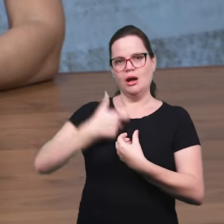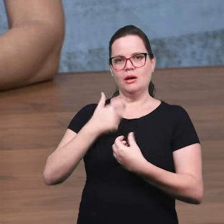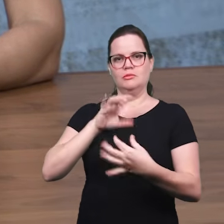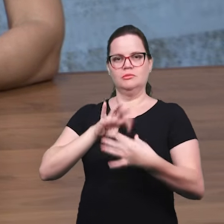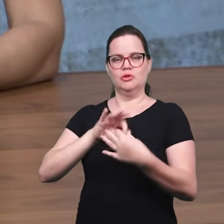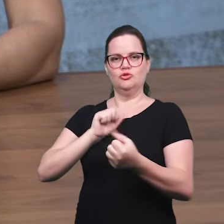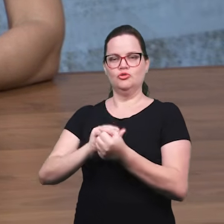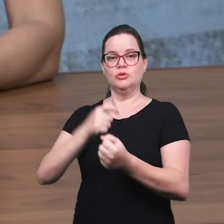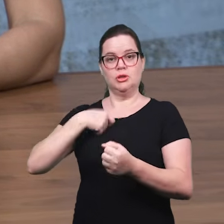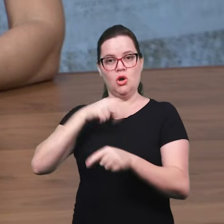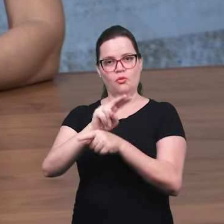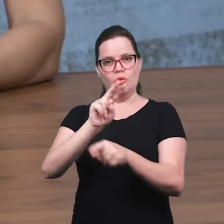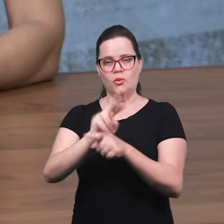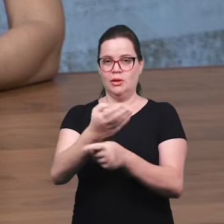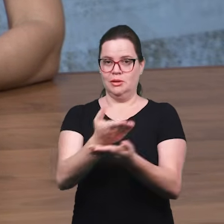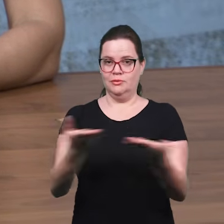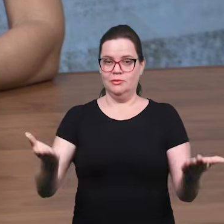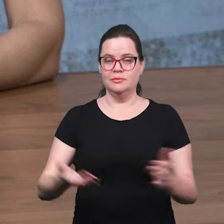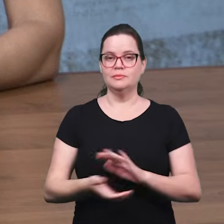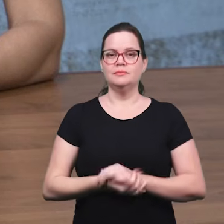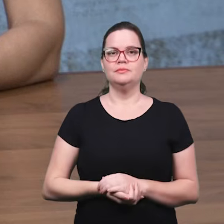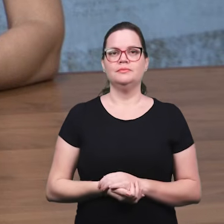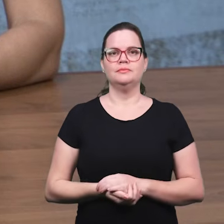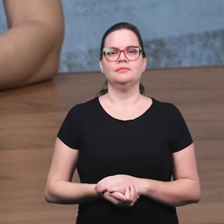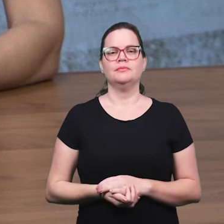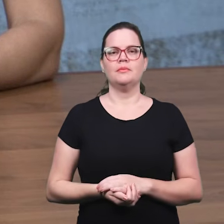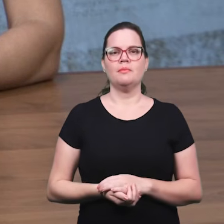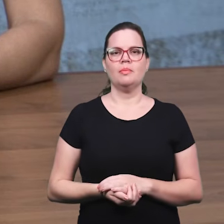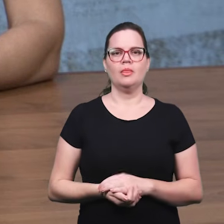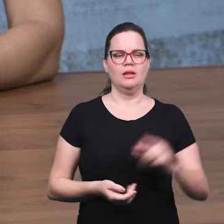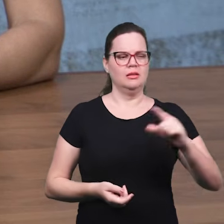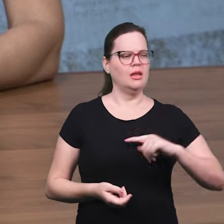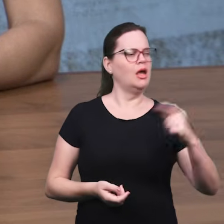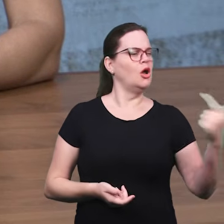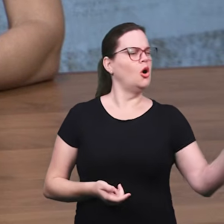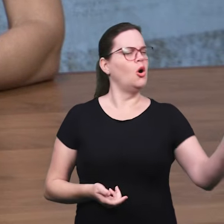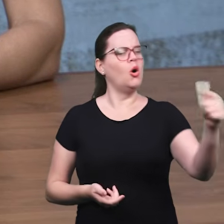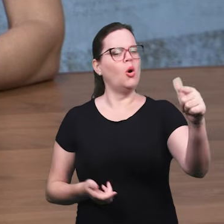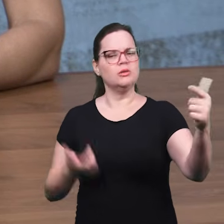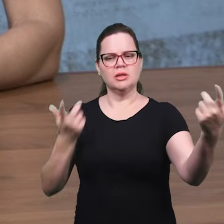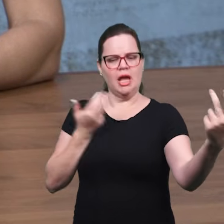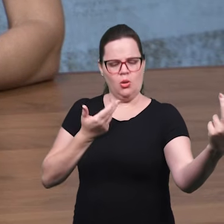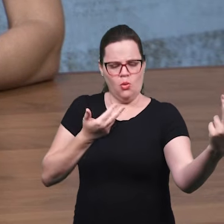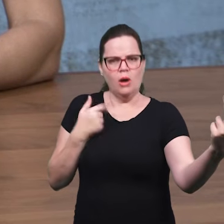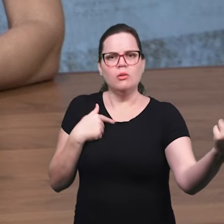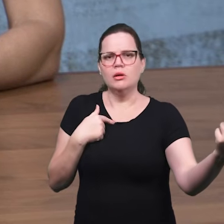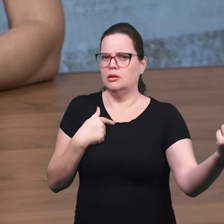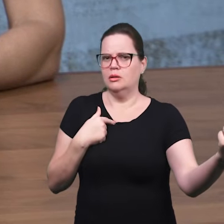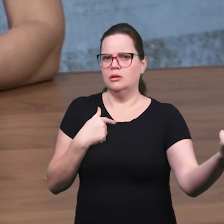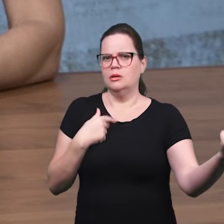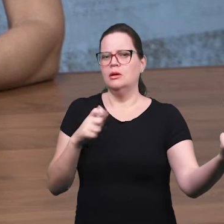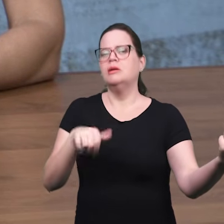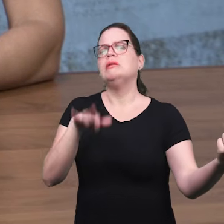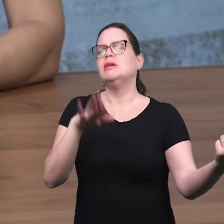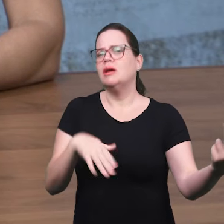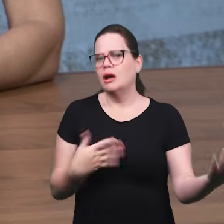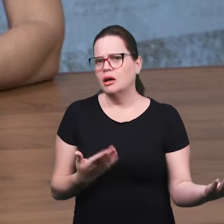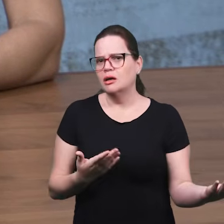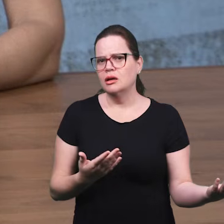guardarei. A quem me fareis semelhante, e com quem me igualareis, e